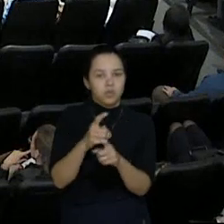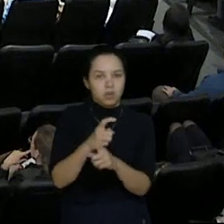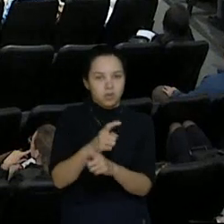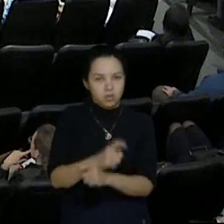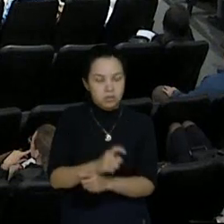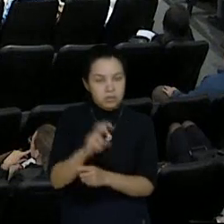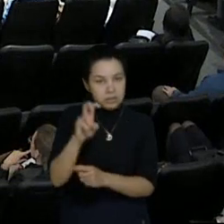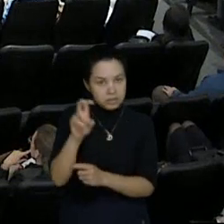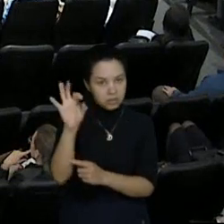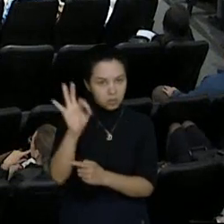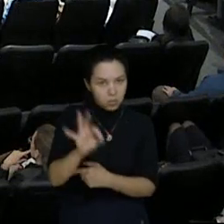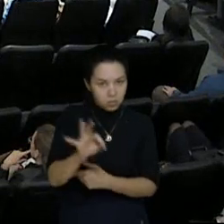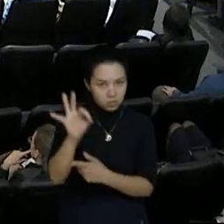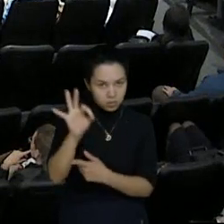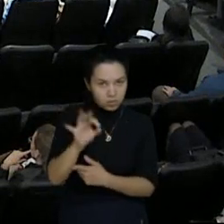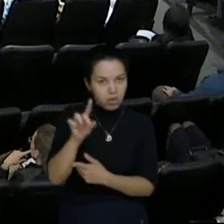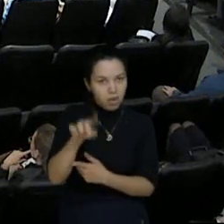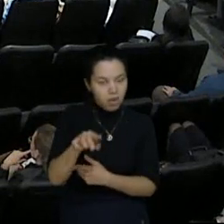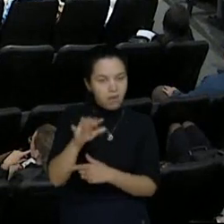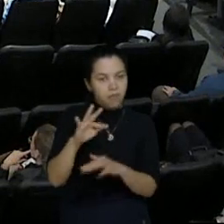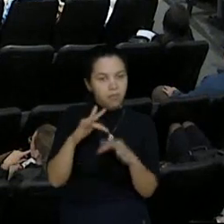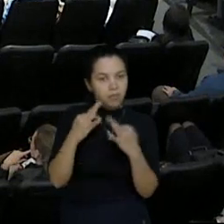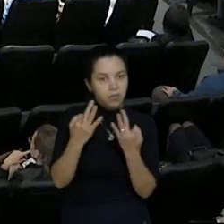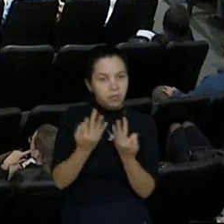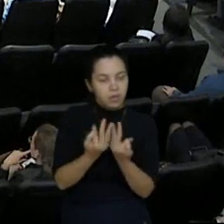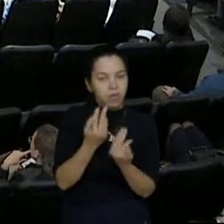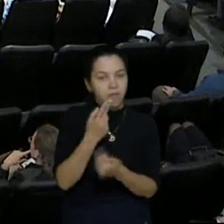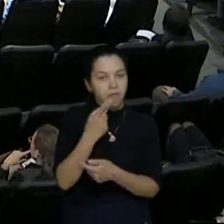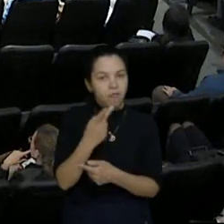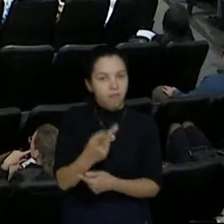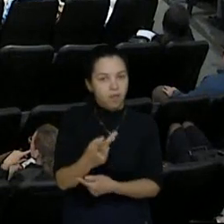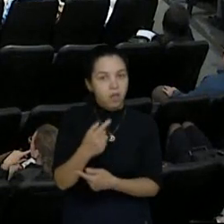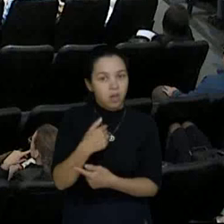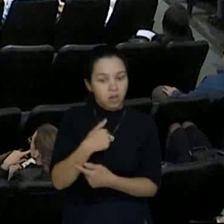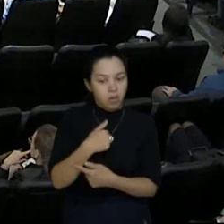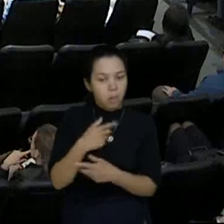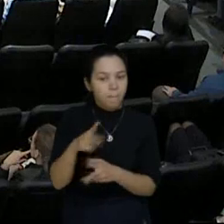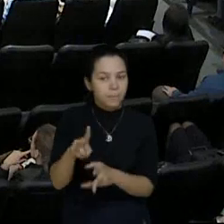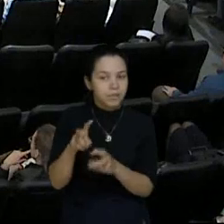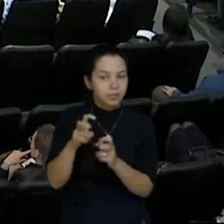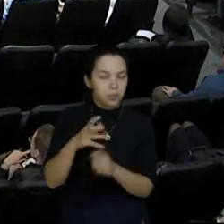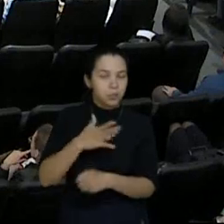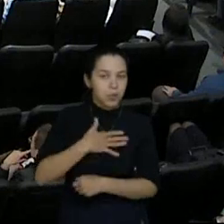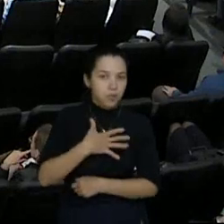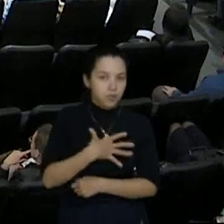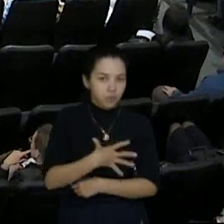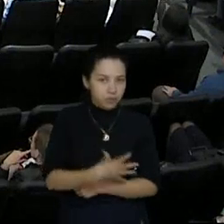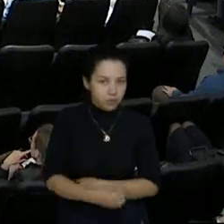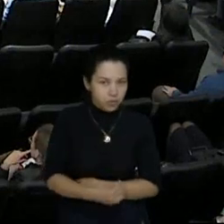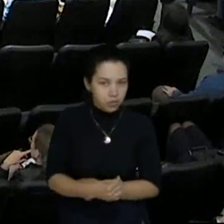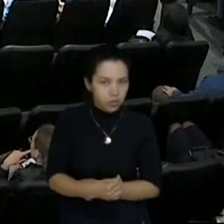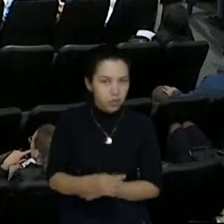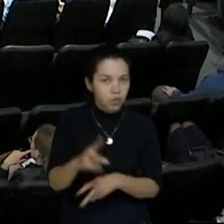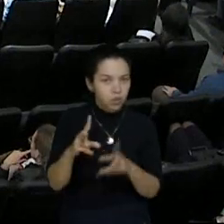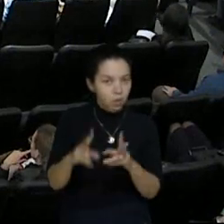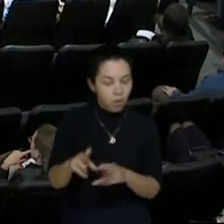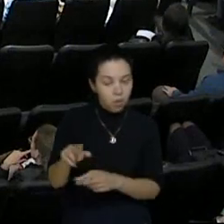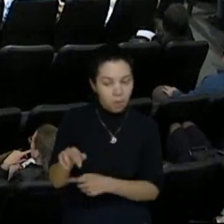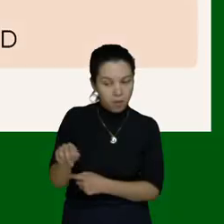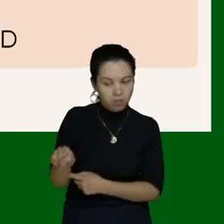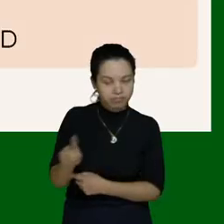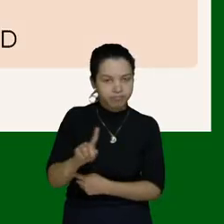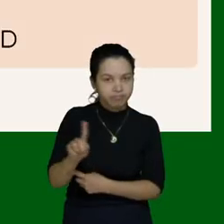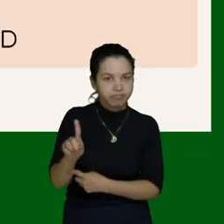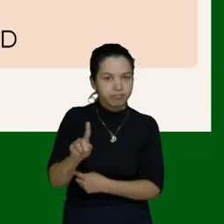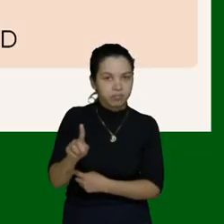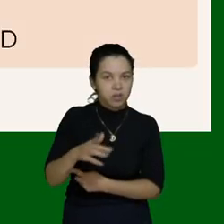5% é a família que chega e diz assim eu percebi que o meu filho não era como o irmão eu percebi